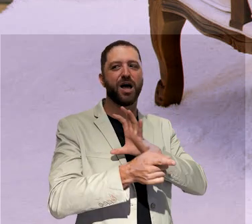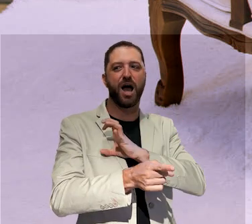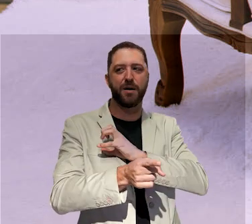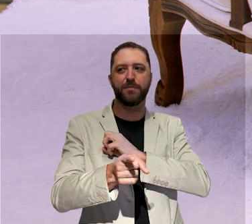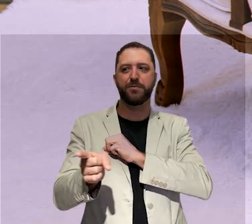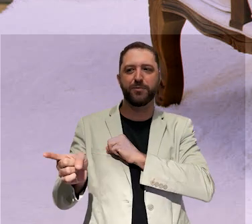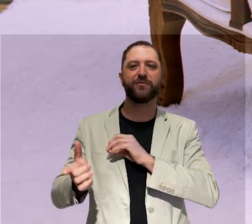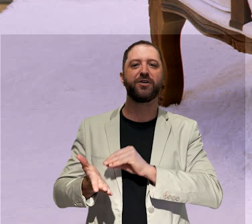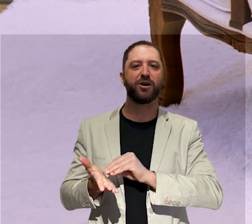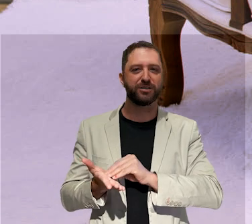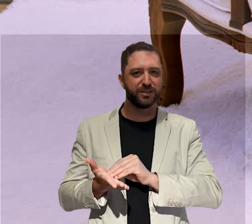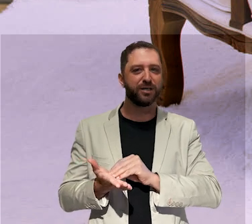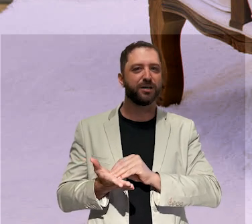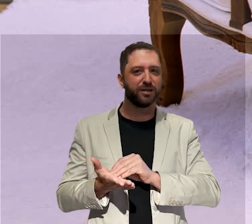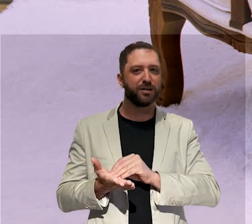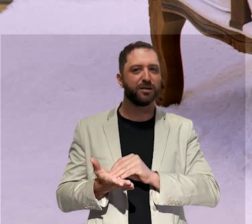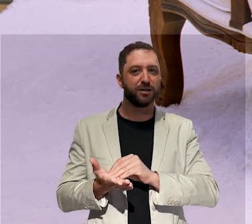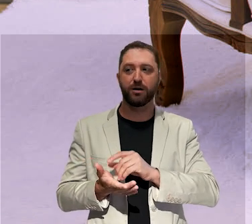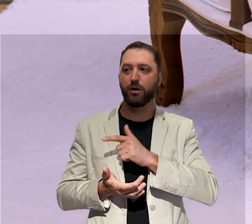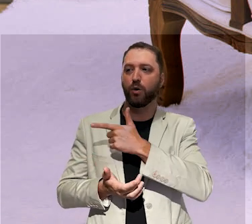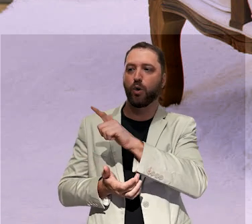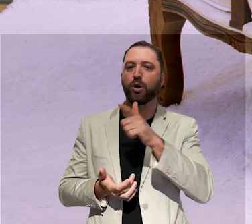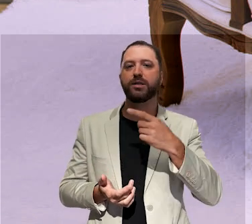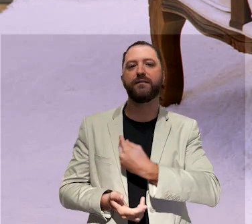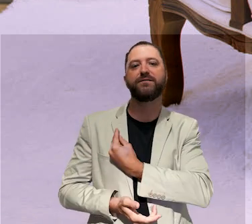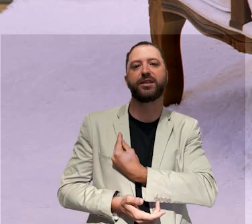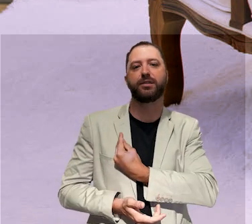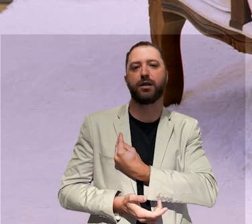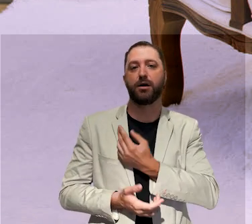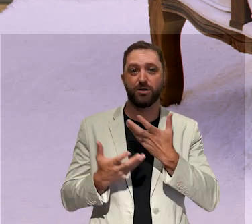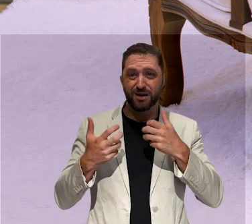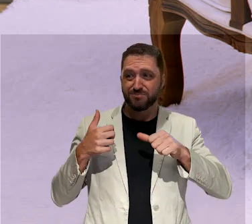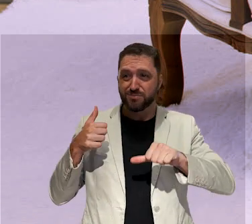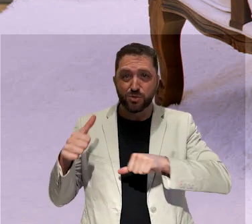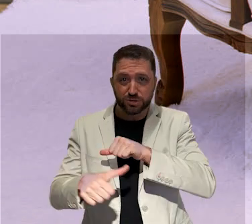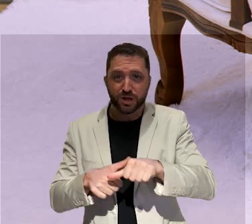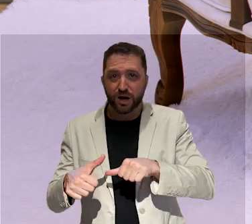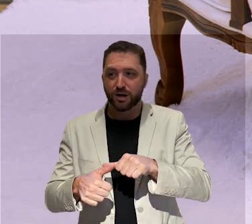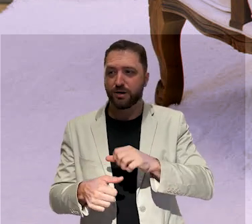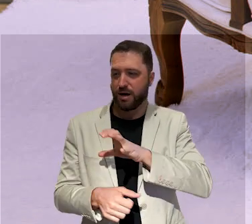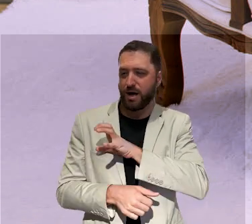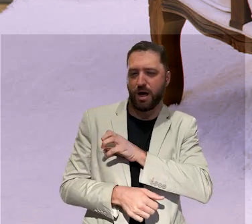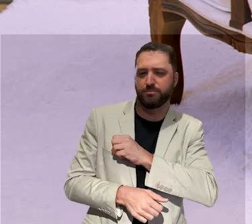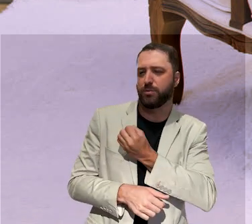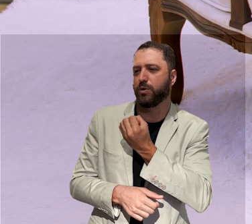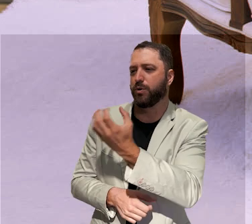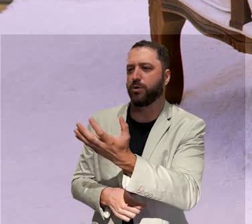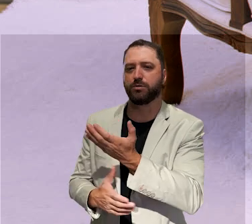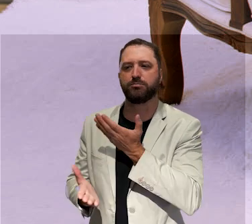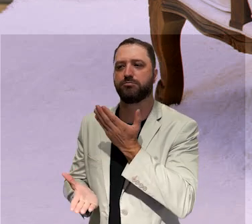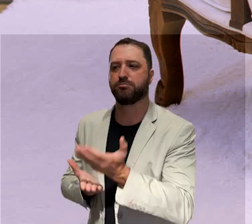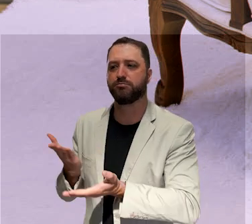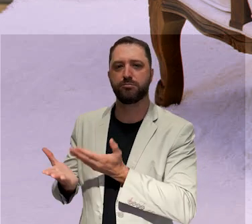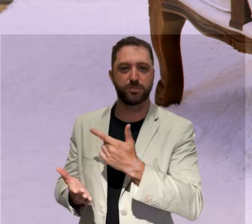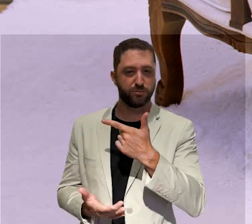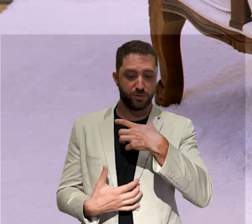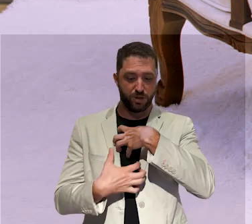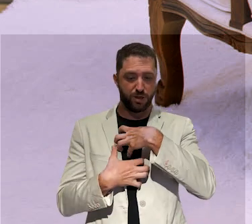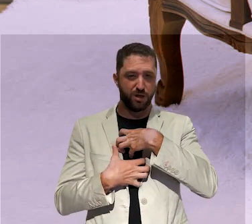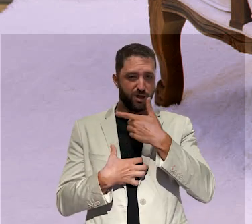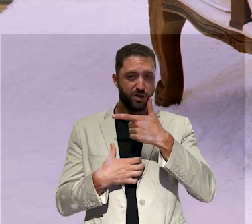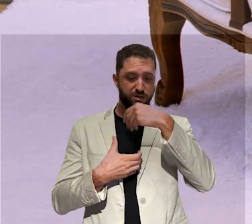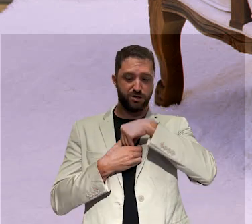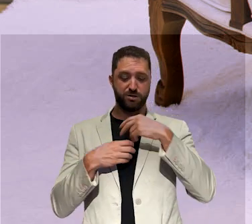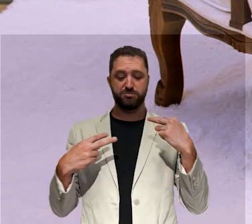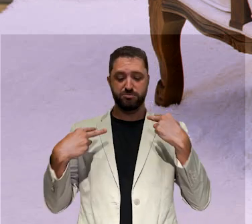mesmo, aí você é amor ao próximo. Porque do contrário, se eu estou querendo mudar a vida do outro, ou dar amor ao outro,